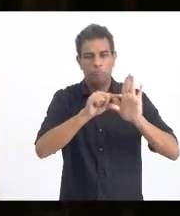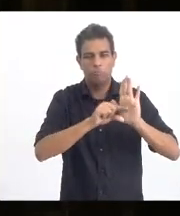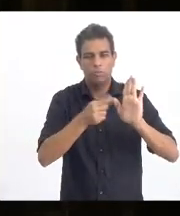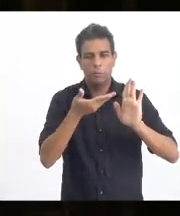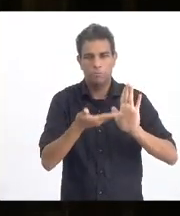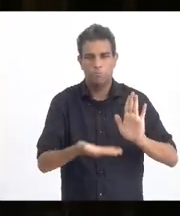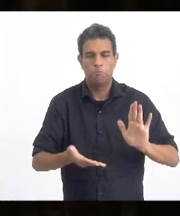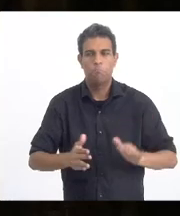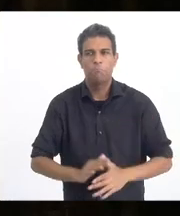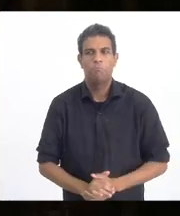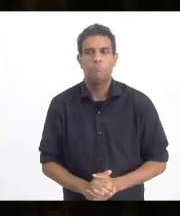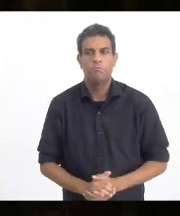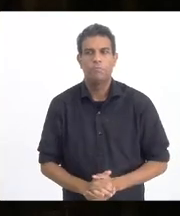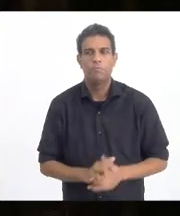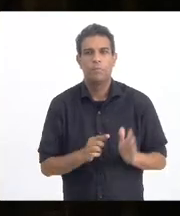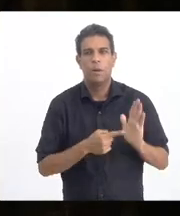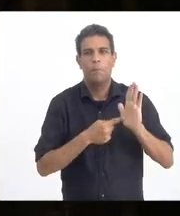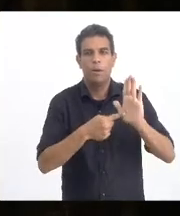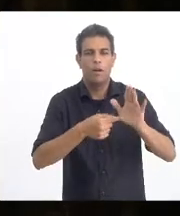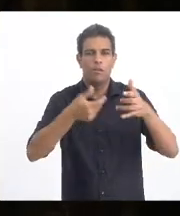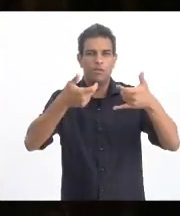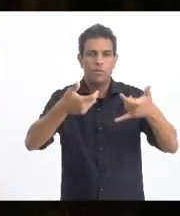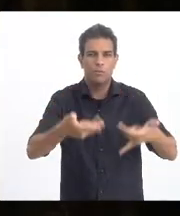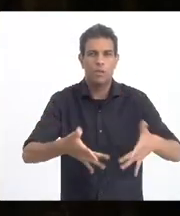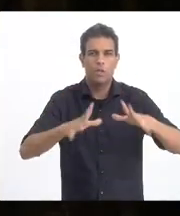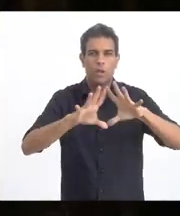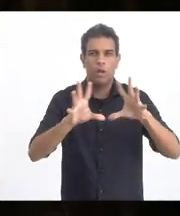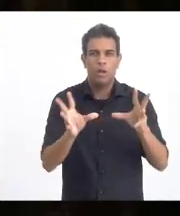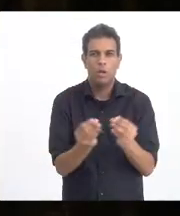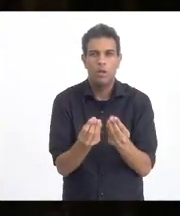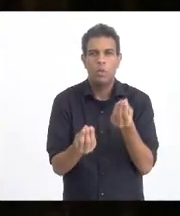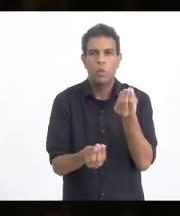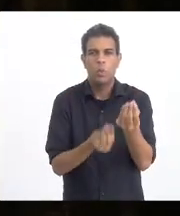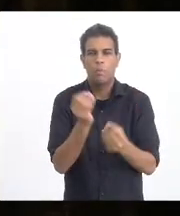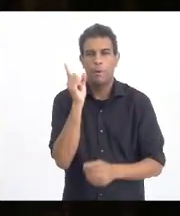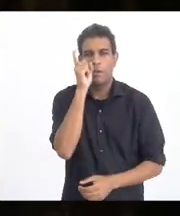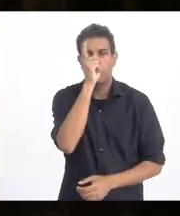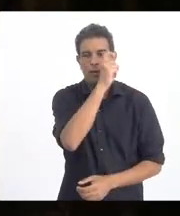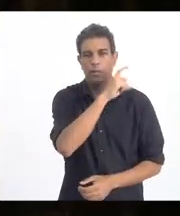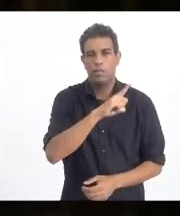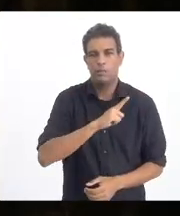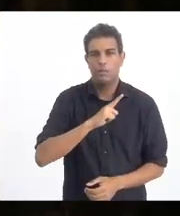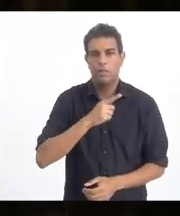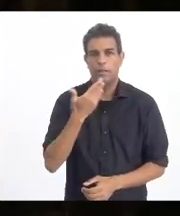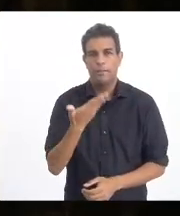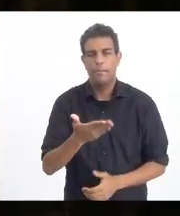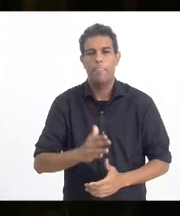Ele viu o projeto. Eu mostrei, expliquei a ele todas as dificuldades que nós estávamos tendo.